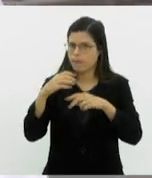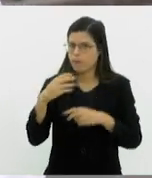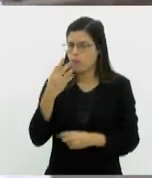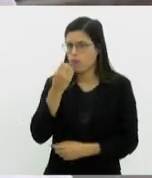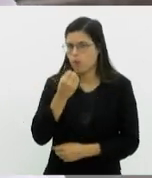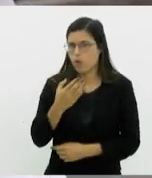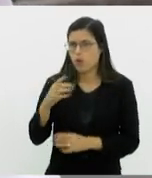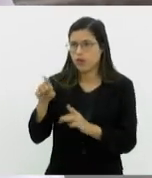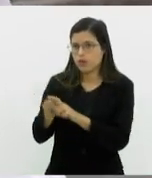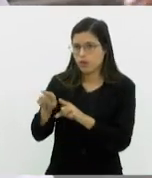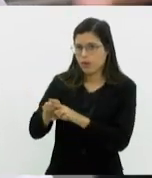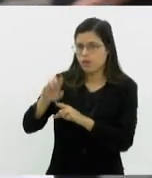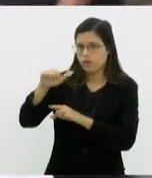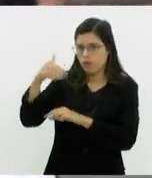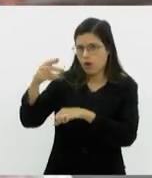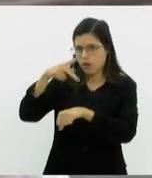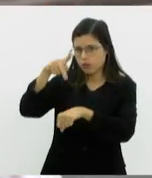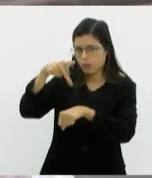no exterior aí de 11